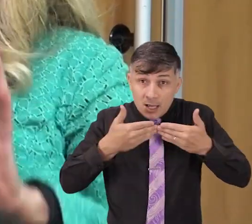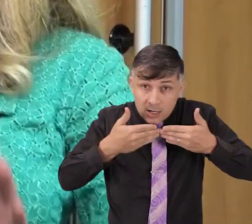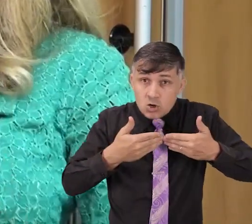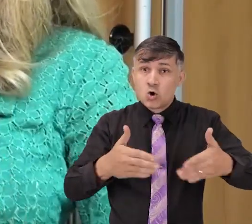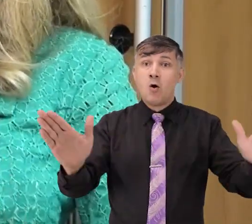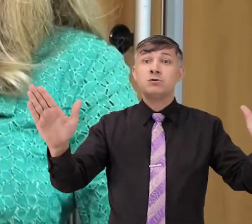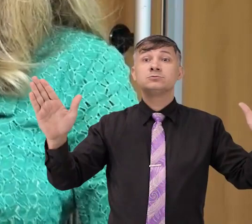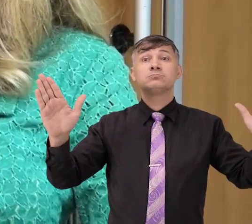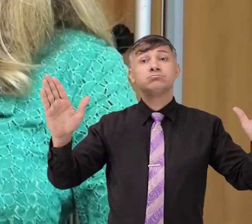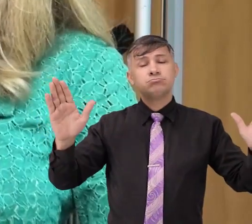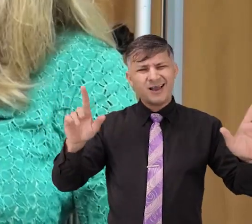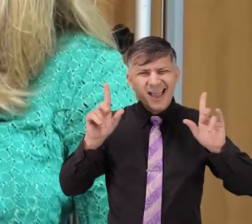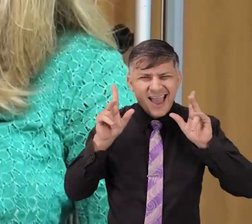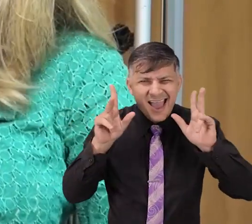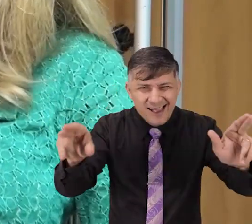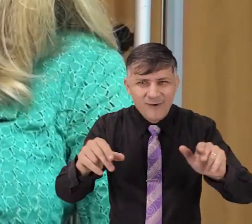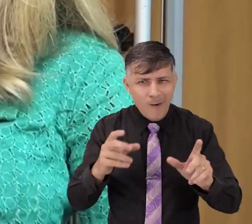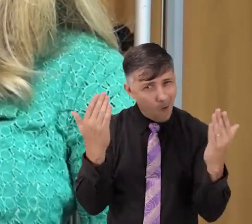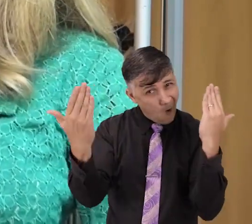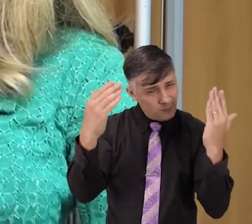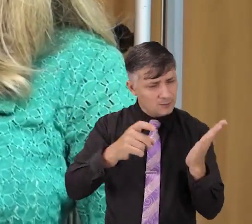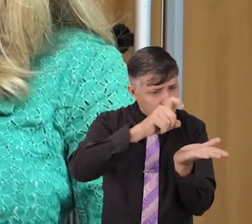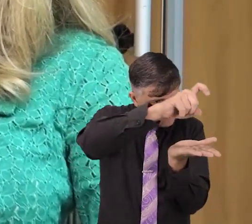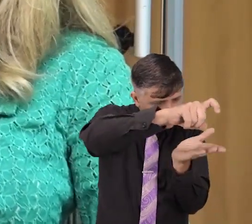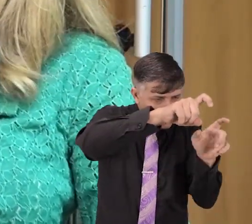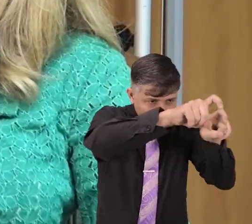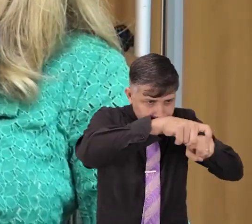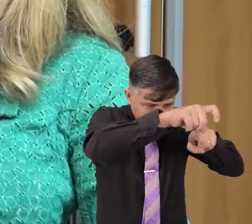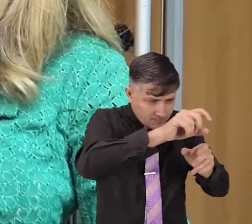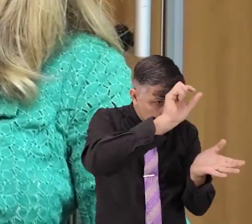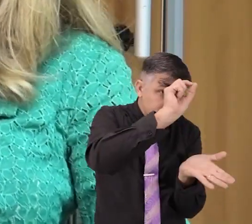plantaram a semente para que nós pudéssemos